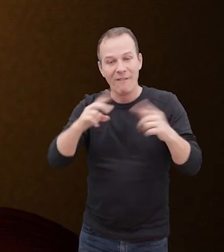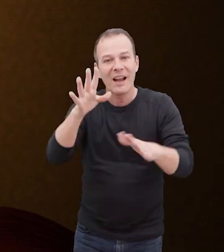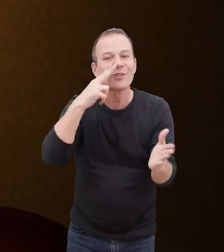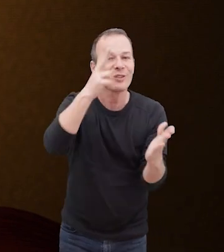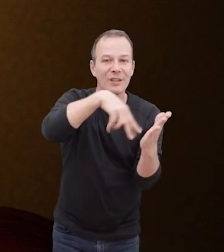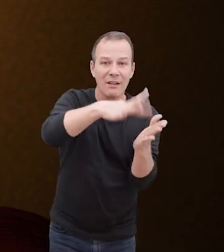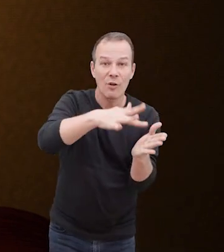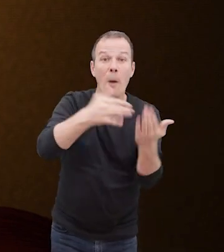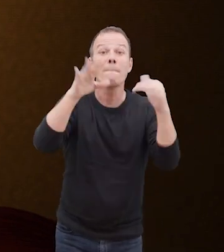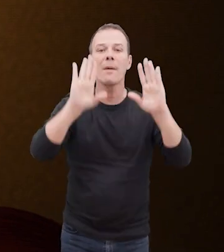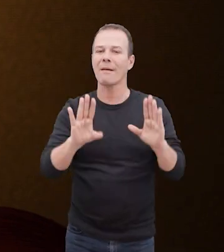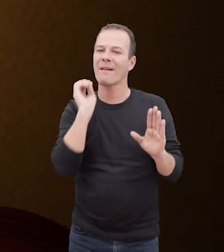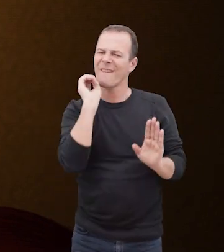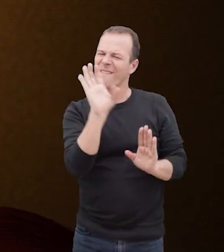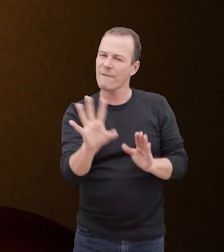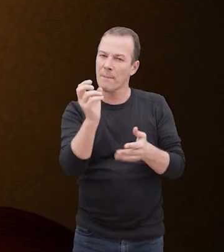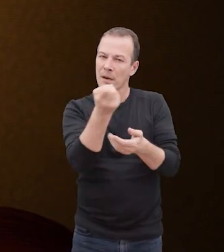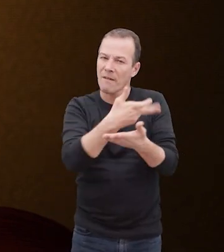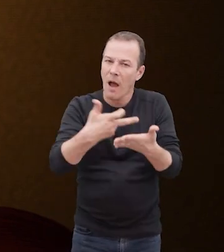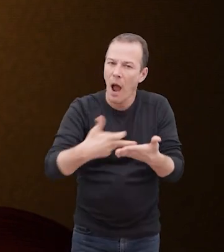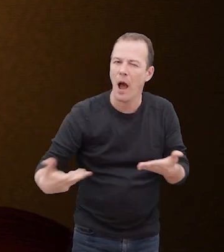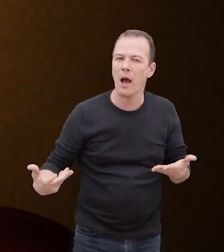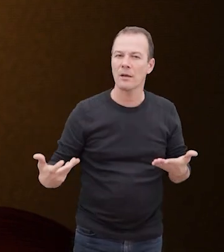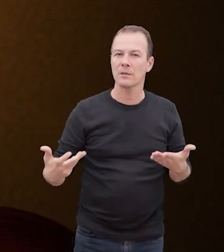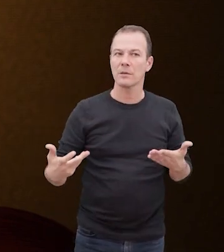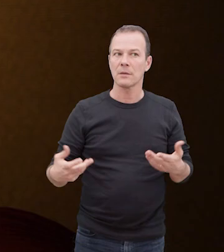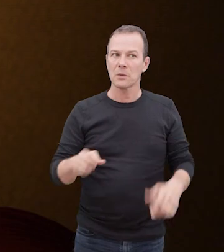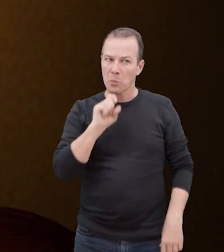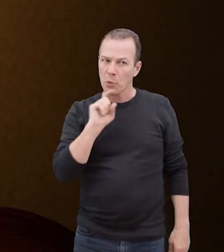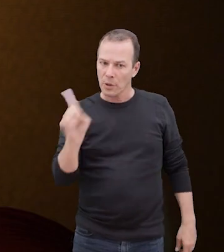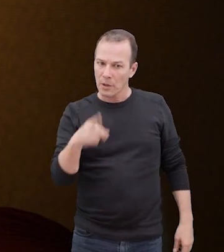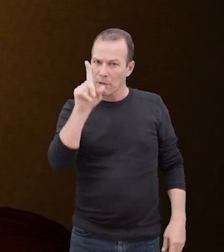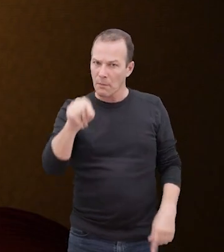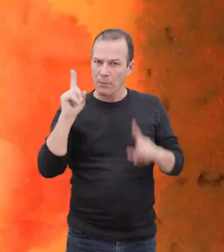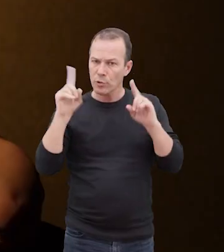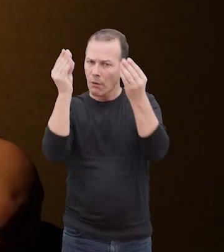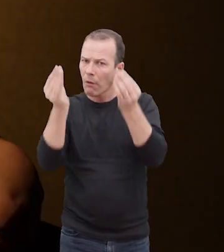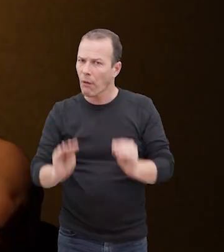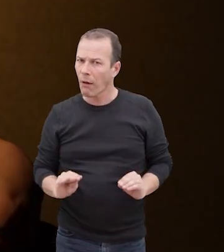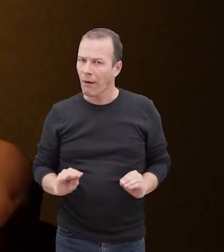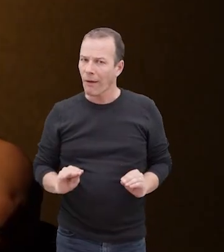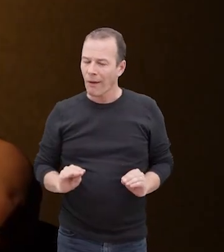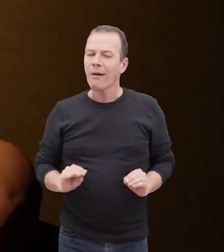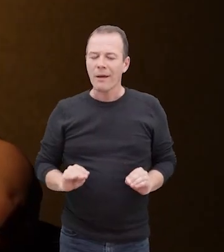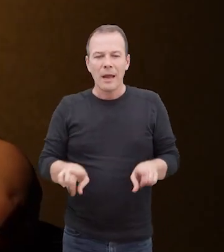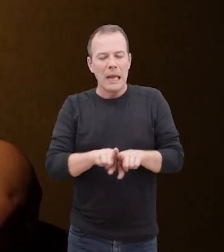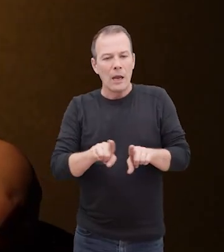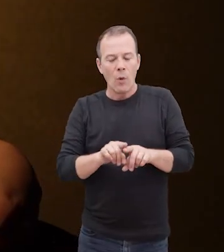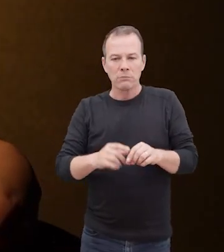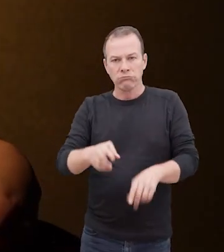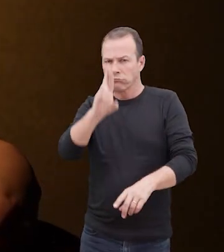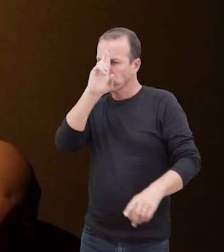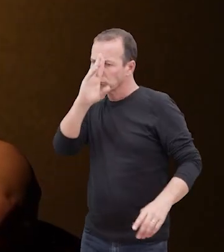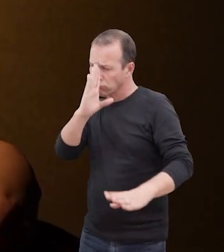literatura, mas desta vez na forma escrita. Por que não começar a escrever música também? Basicamente, ter saído da minha zona